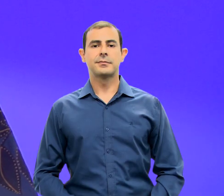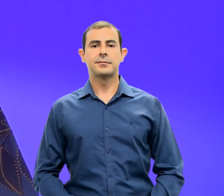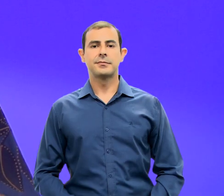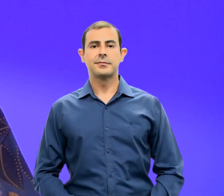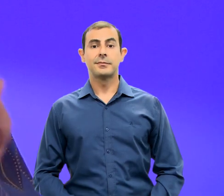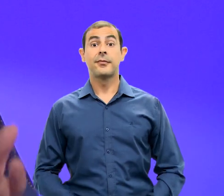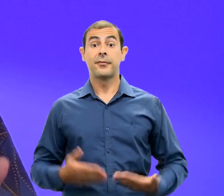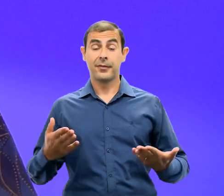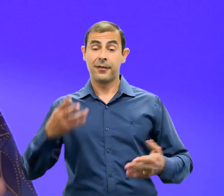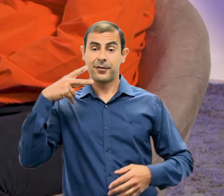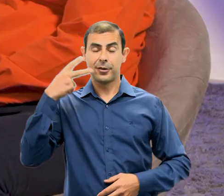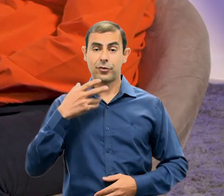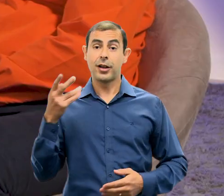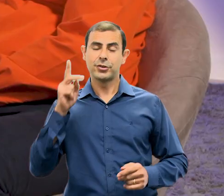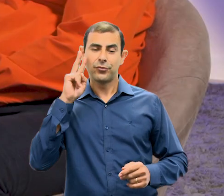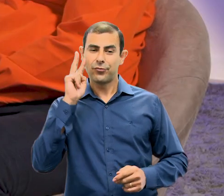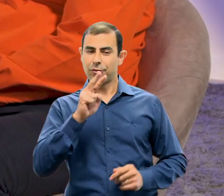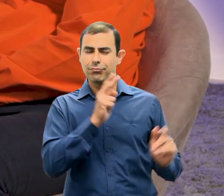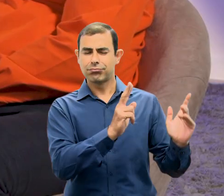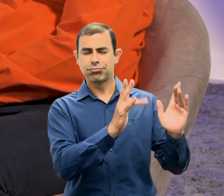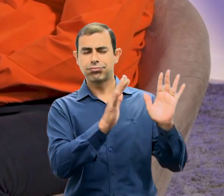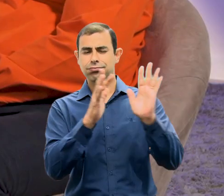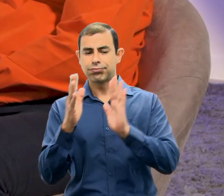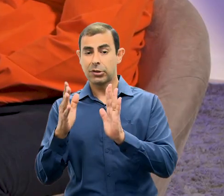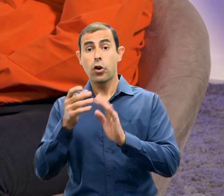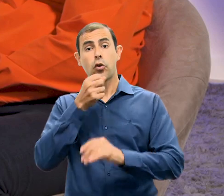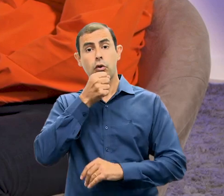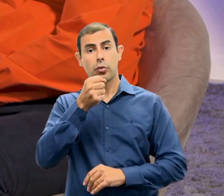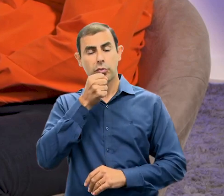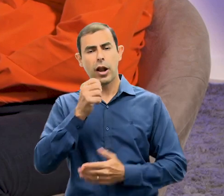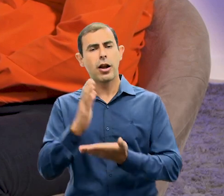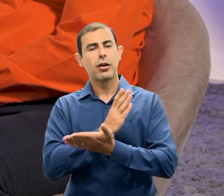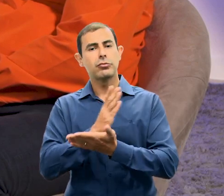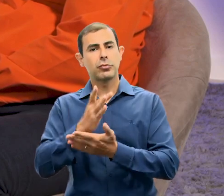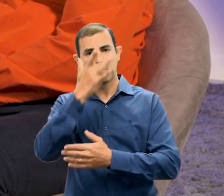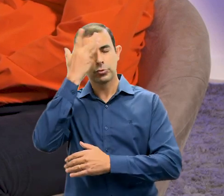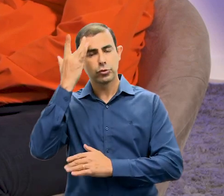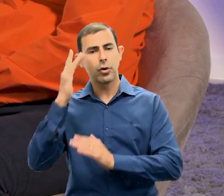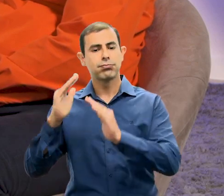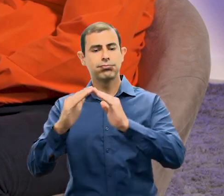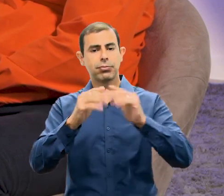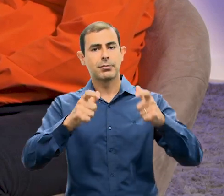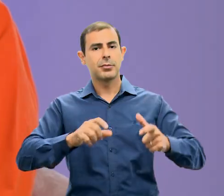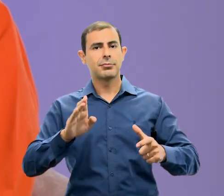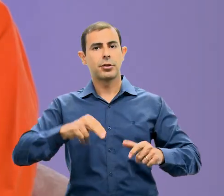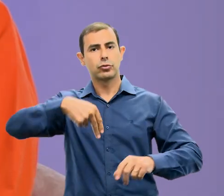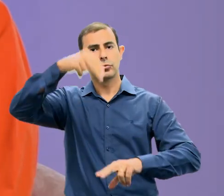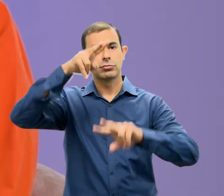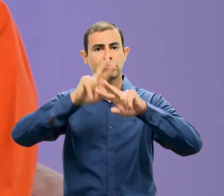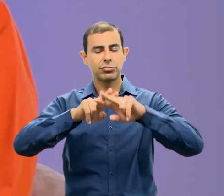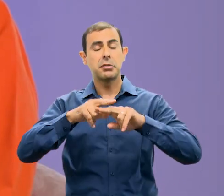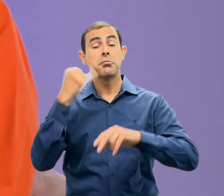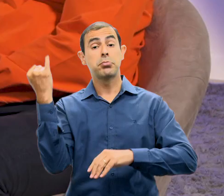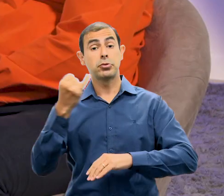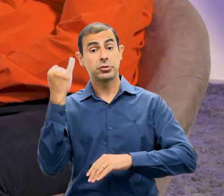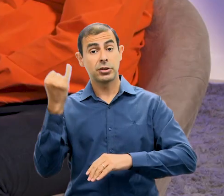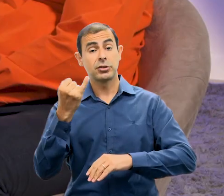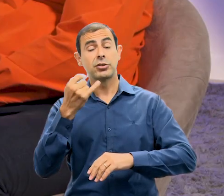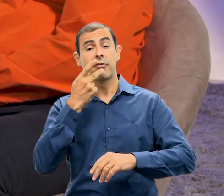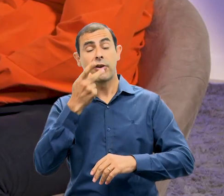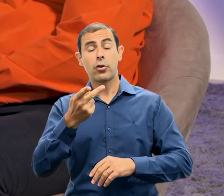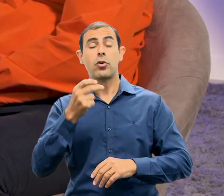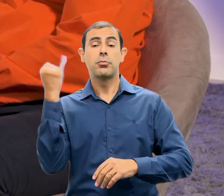Bom, vereador, nós assistimos agora a reportagem de alguns moradores do bairro Noroeste relatando a importância de que esse atendimento veterinário